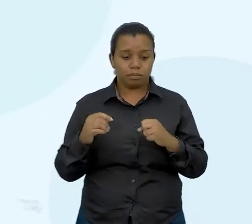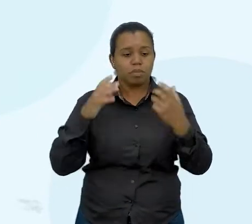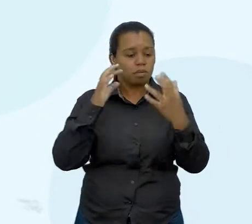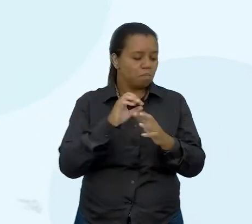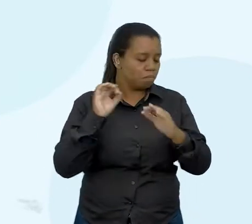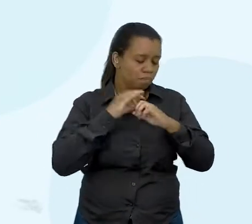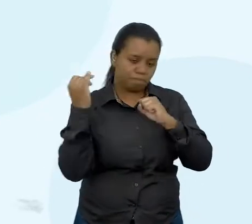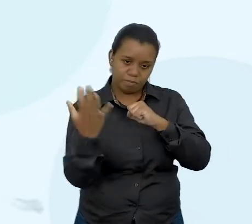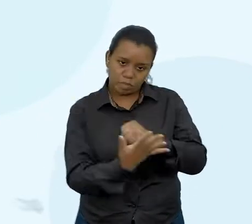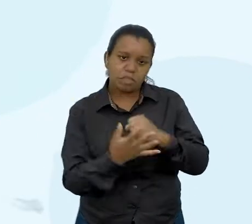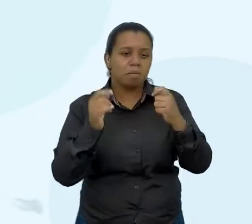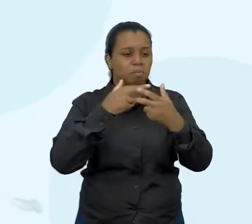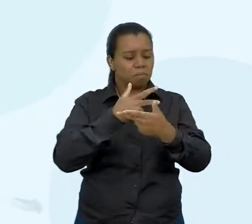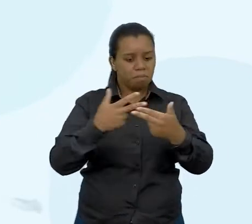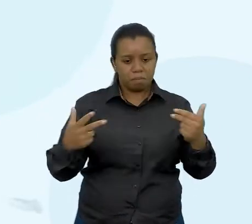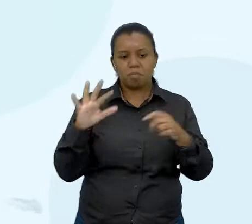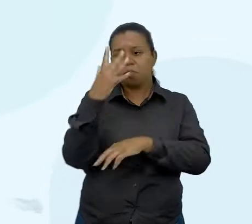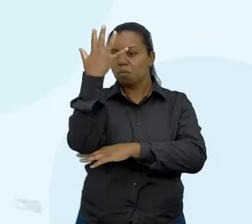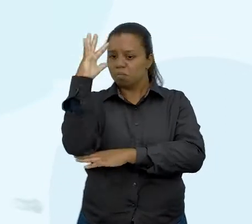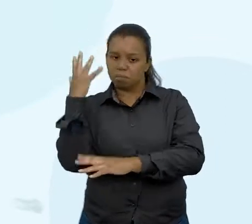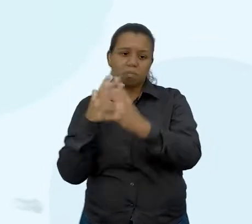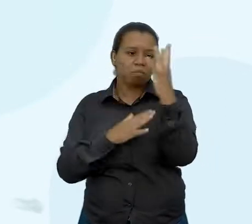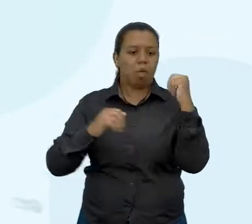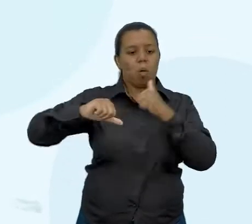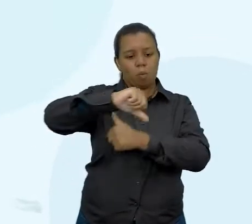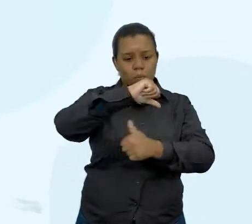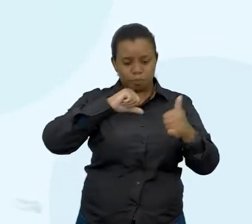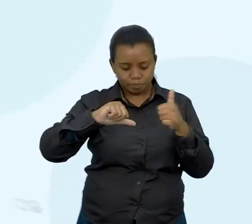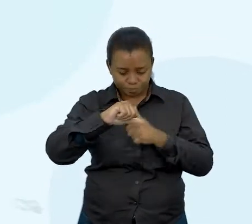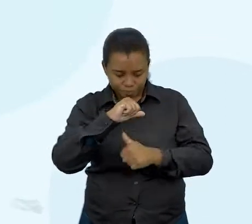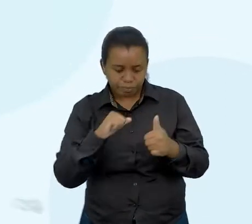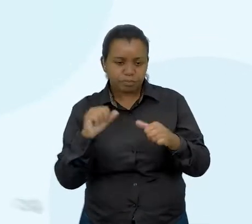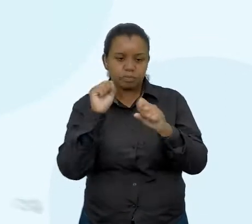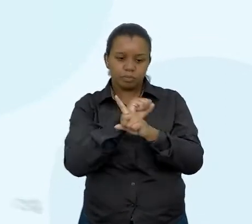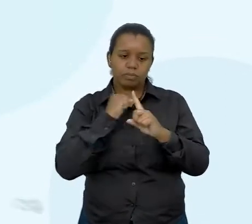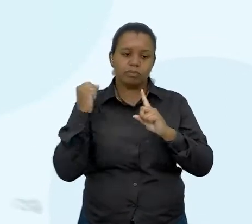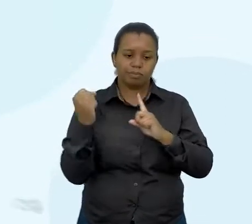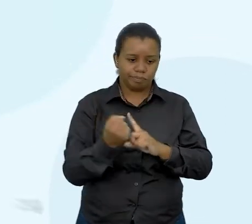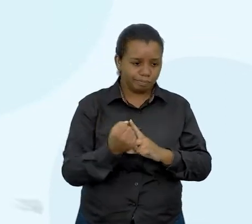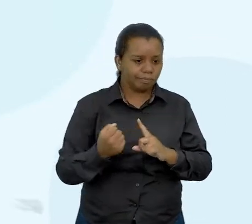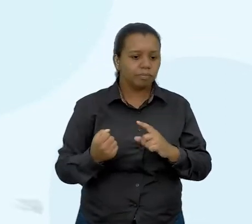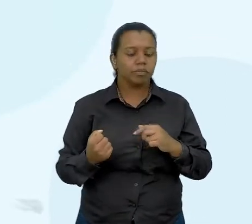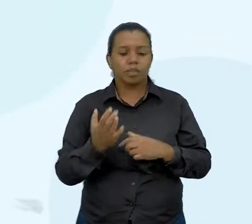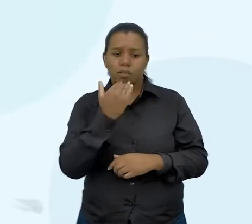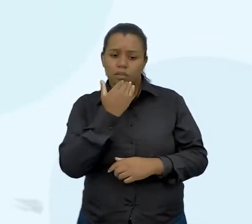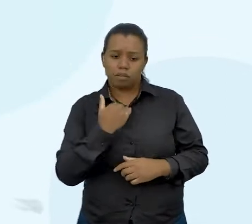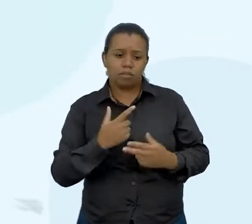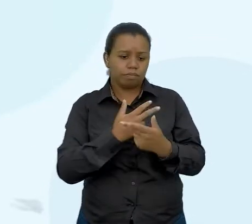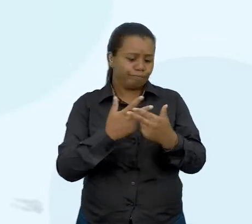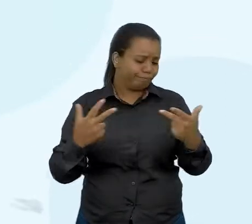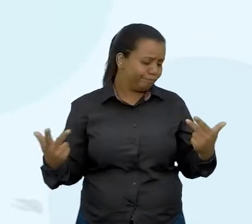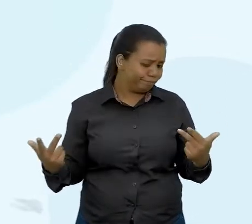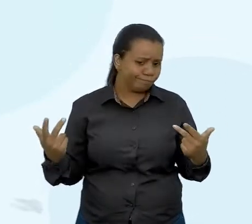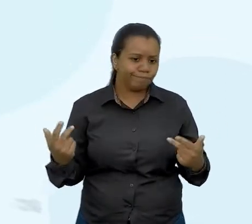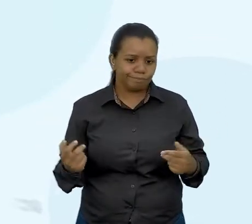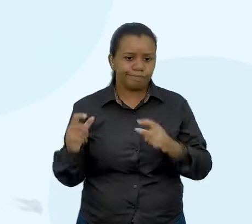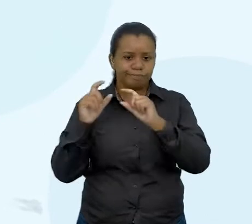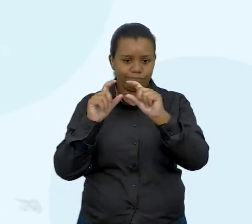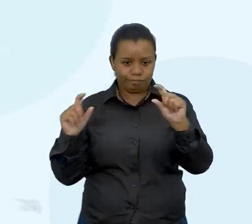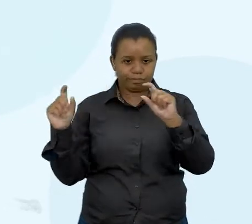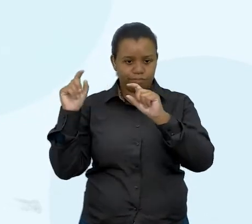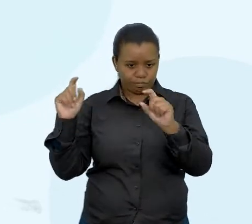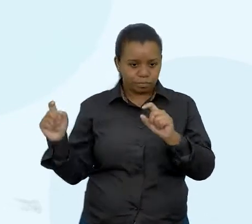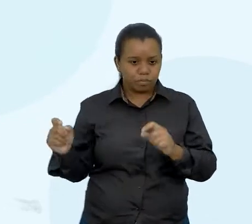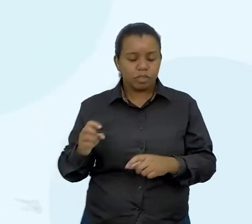Pandemia e mudanças climáticas, né, assim como conflitos, agravam a escassez alimentar, segundo o relatório, e cerca de 50